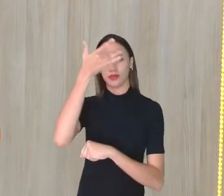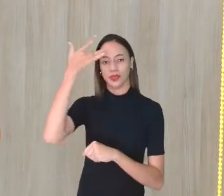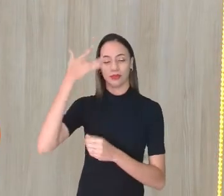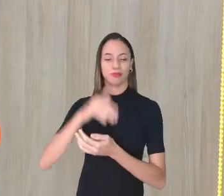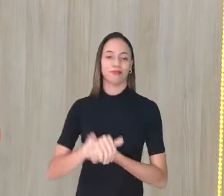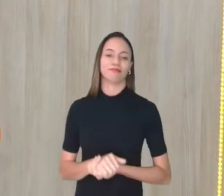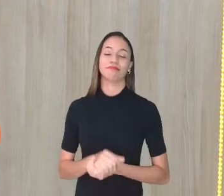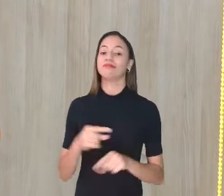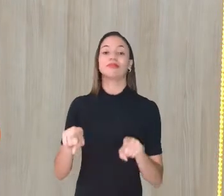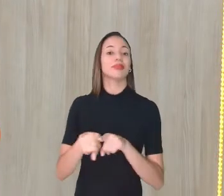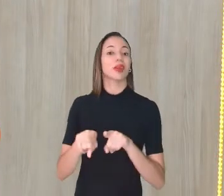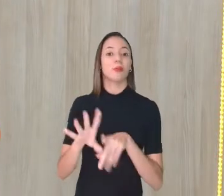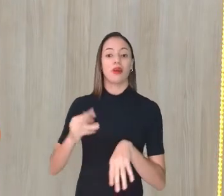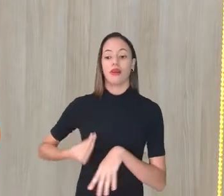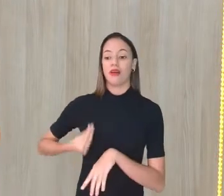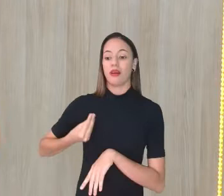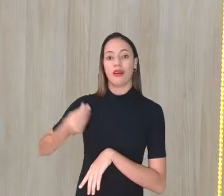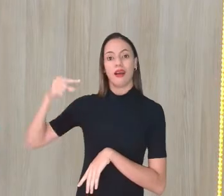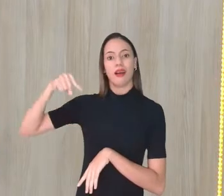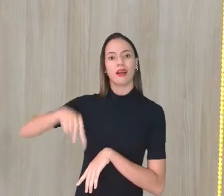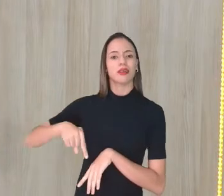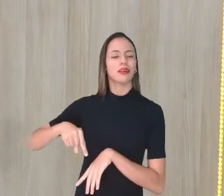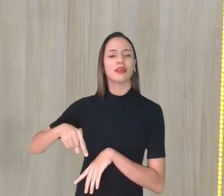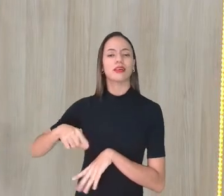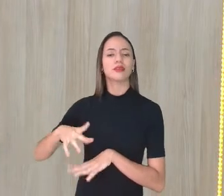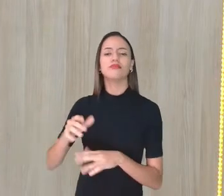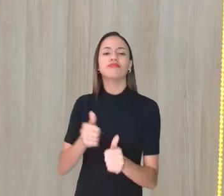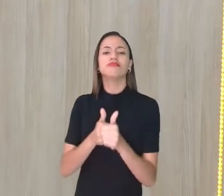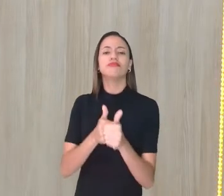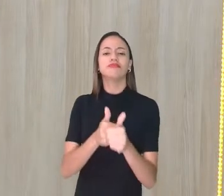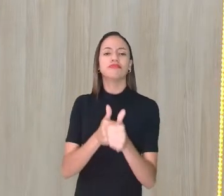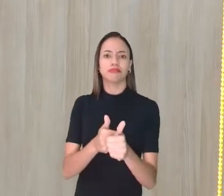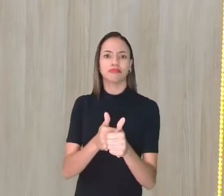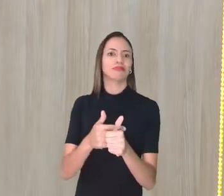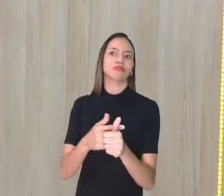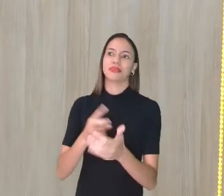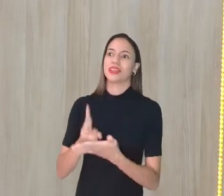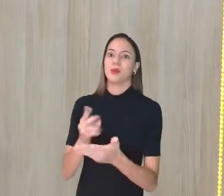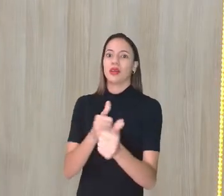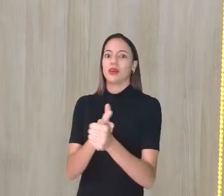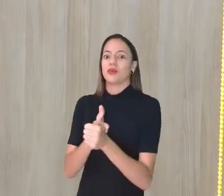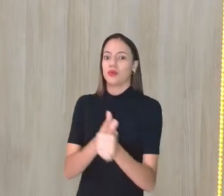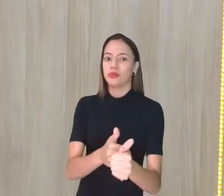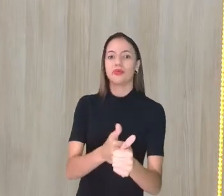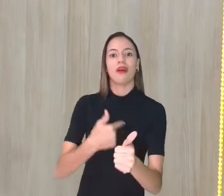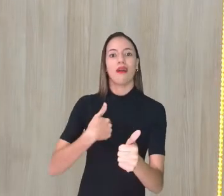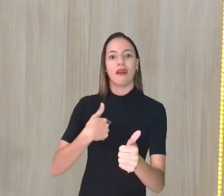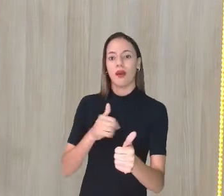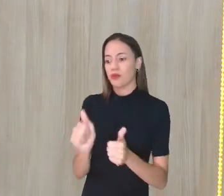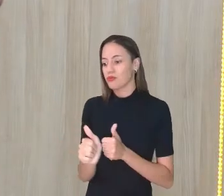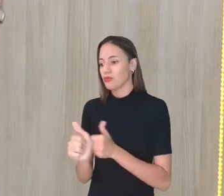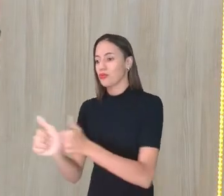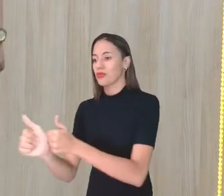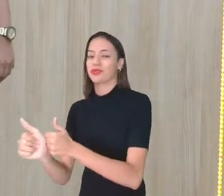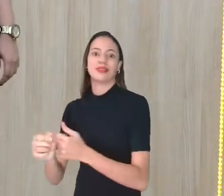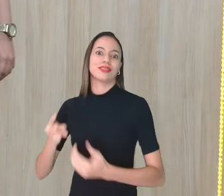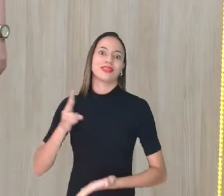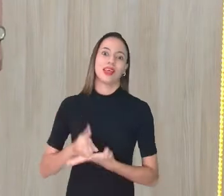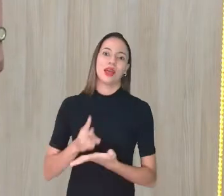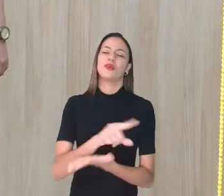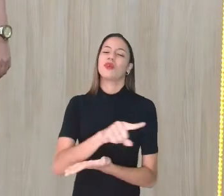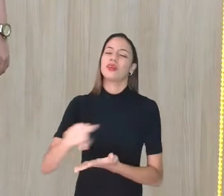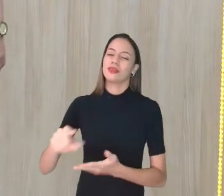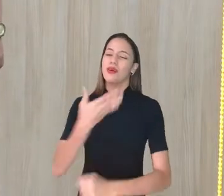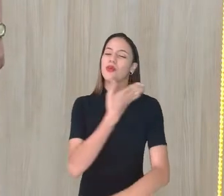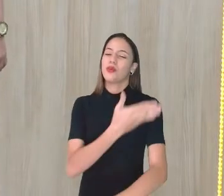também, quem é que está me acompanhando tanto, hein? Uma hora sou eu com ela, outra hora ela comigo. Em nono ano, vocês estão